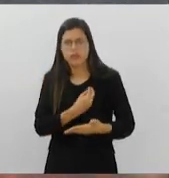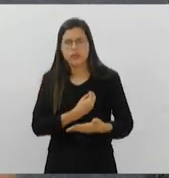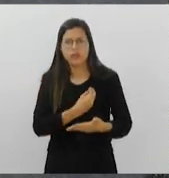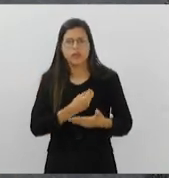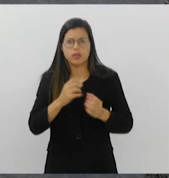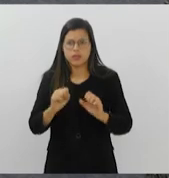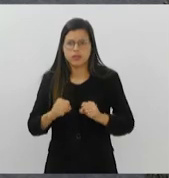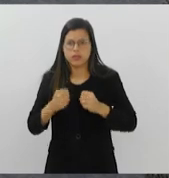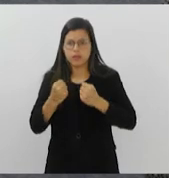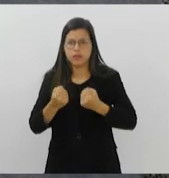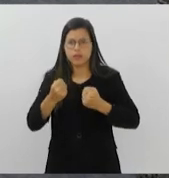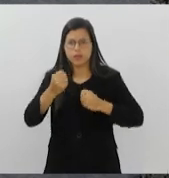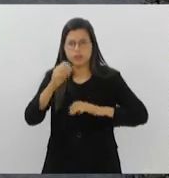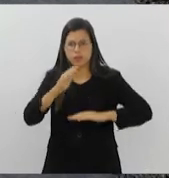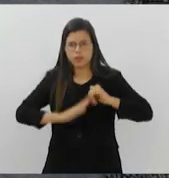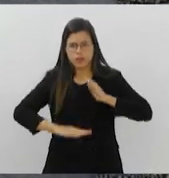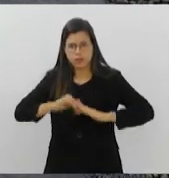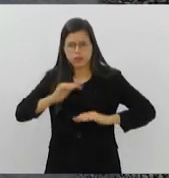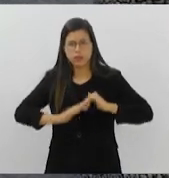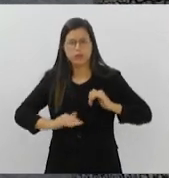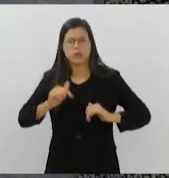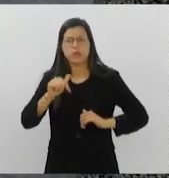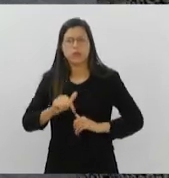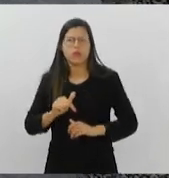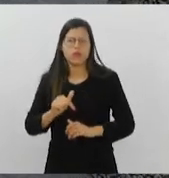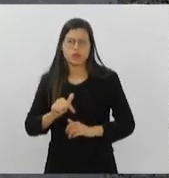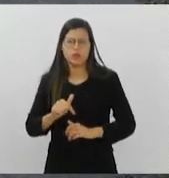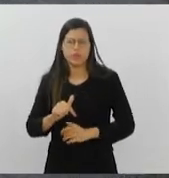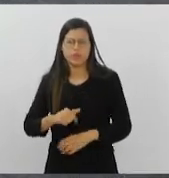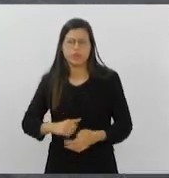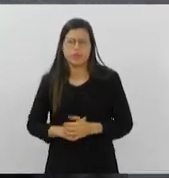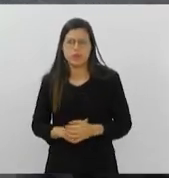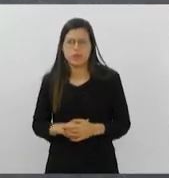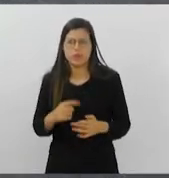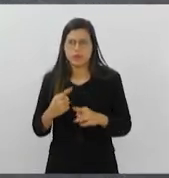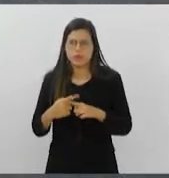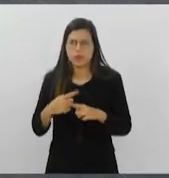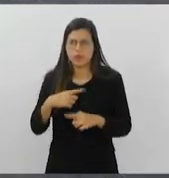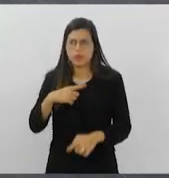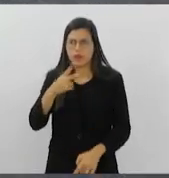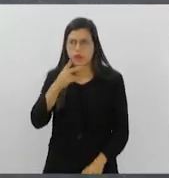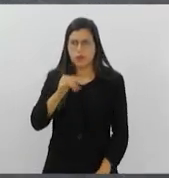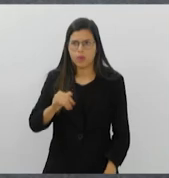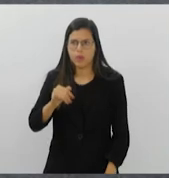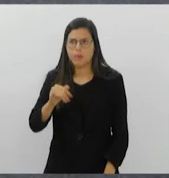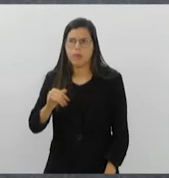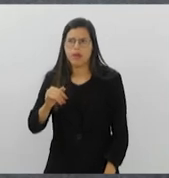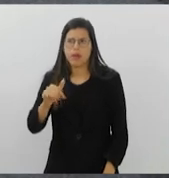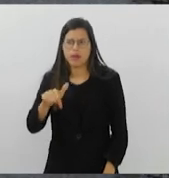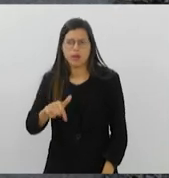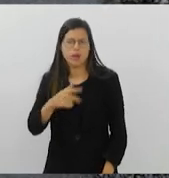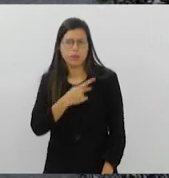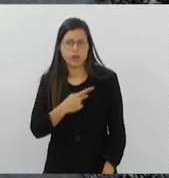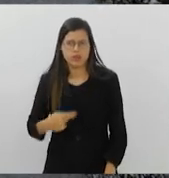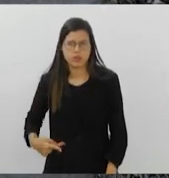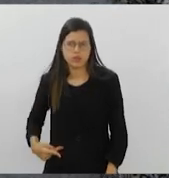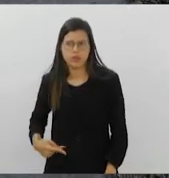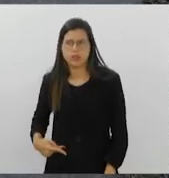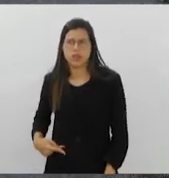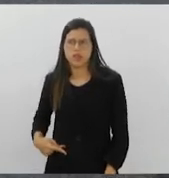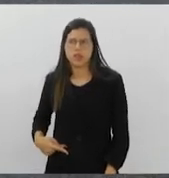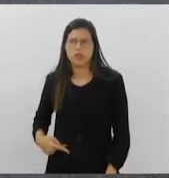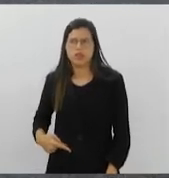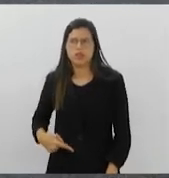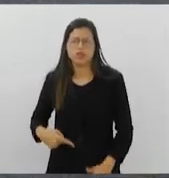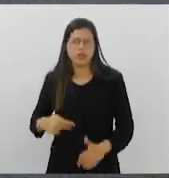das categorias, porque tem um pai que foi presidente da Câmara Municipal de Campos, hoje o irmão é presidente da Câmara